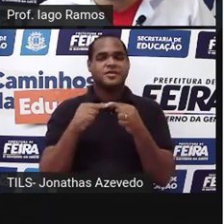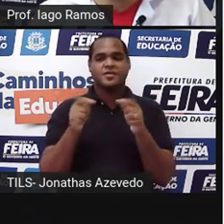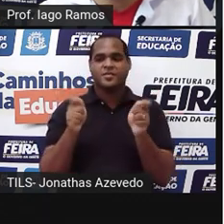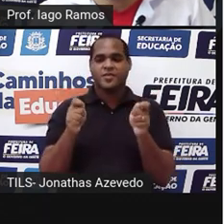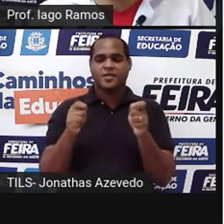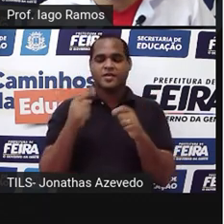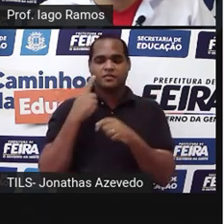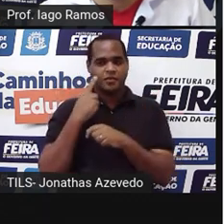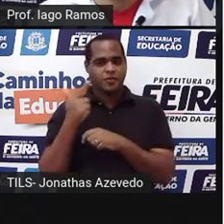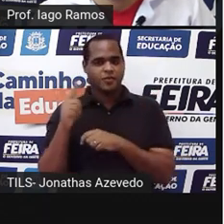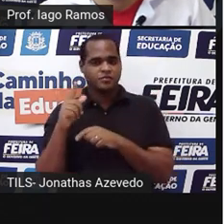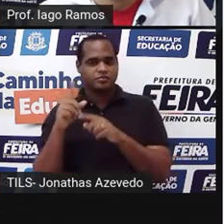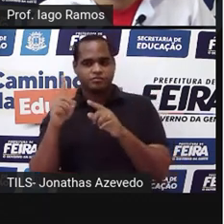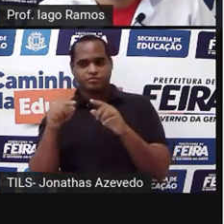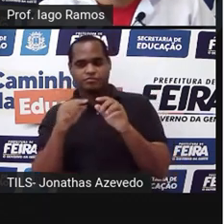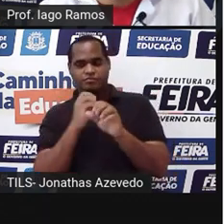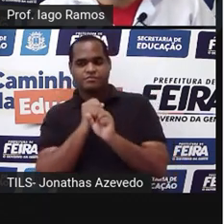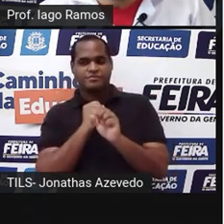vai ver os lados, ó.